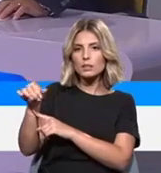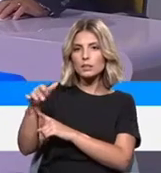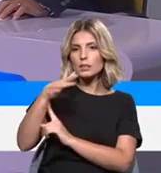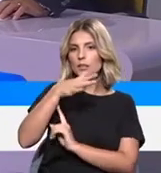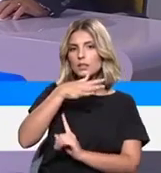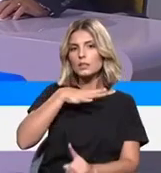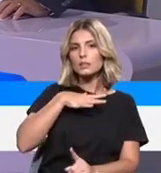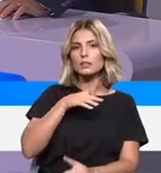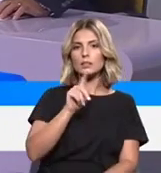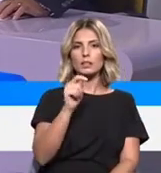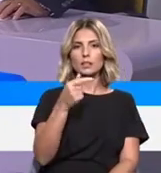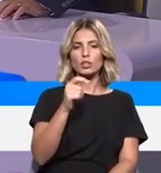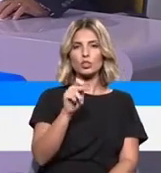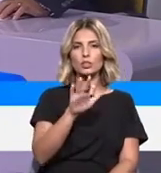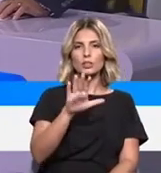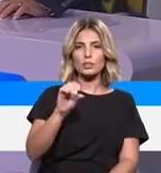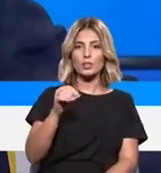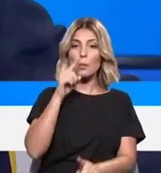chamou